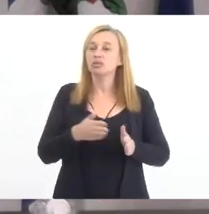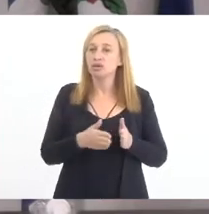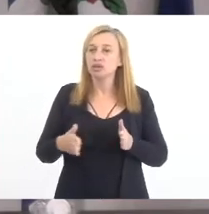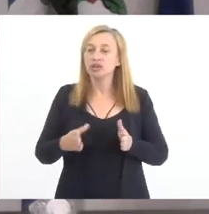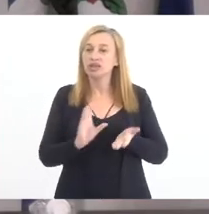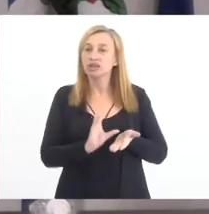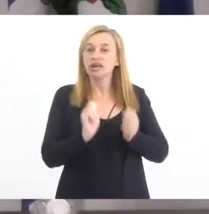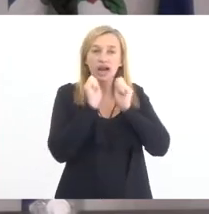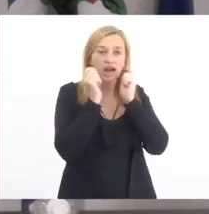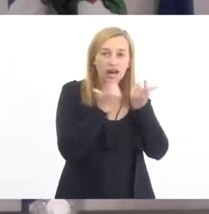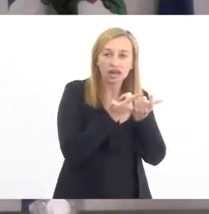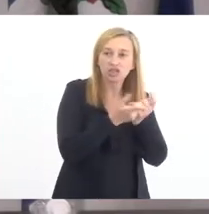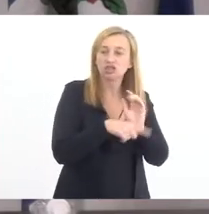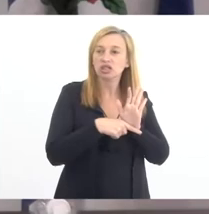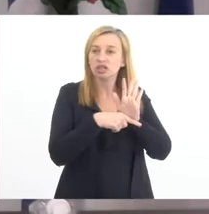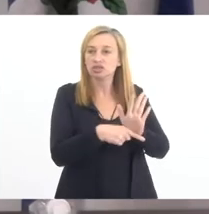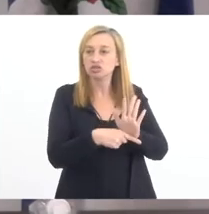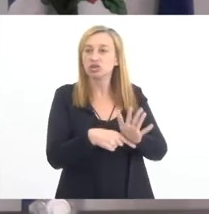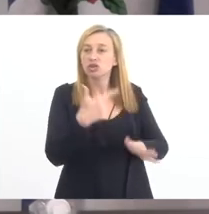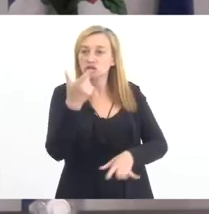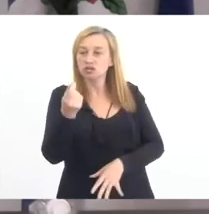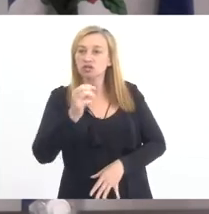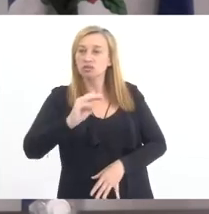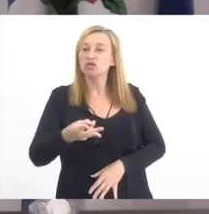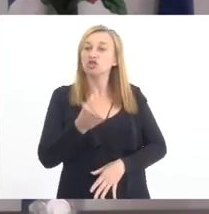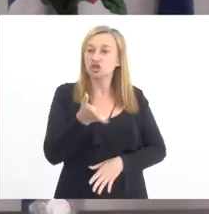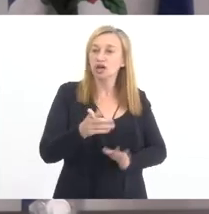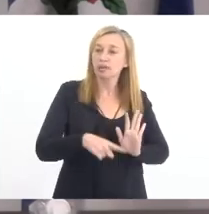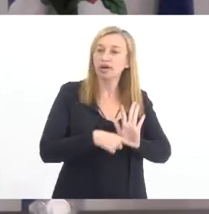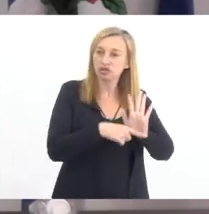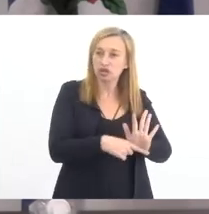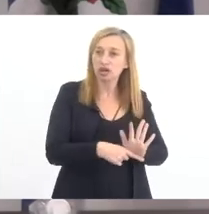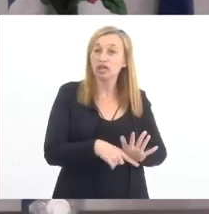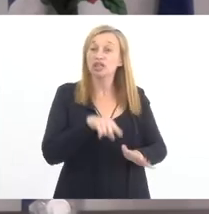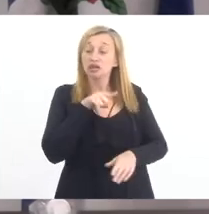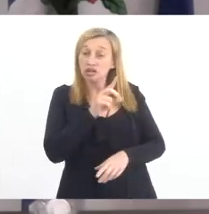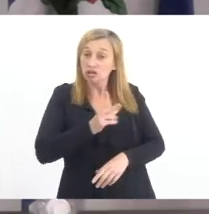contribuindo muito com os 20 milhões já apontados, e nós ficaremos lá